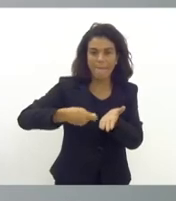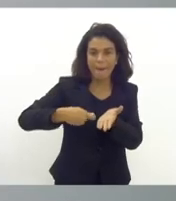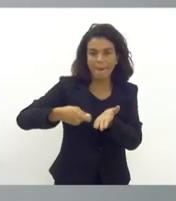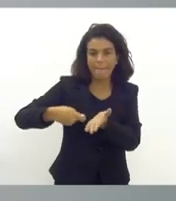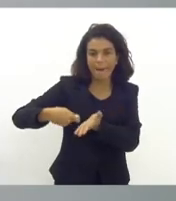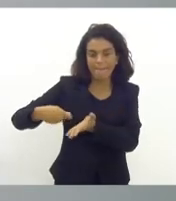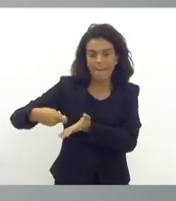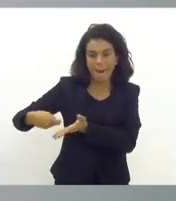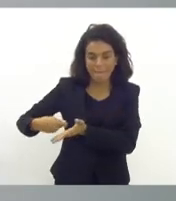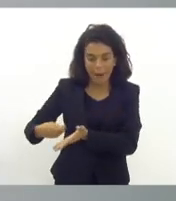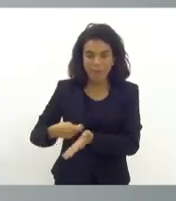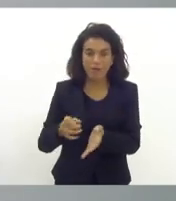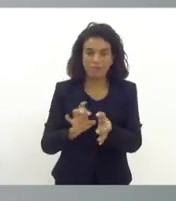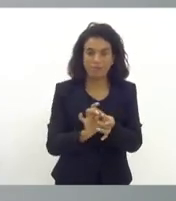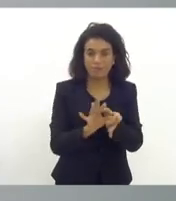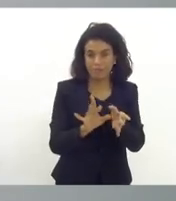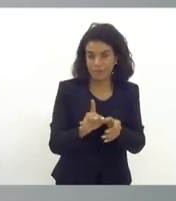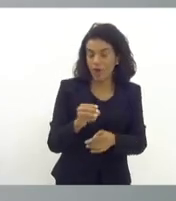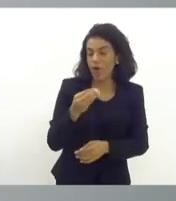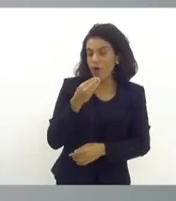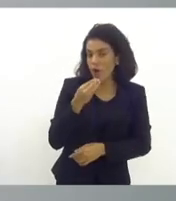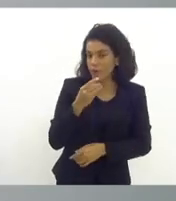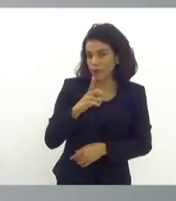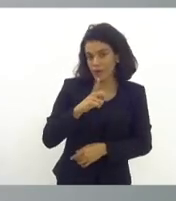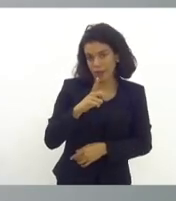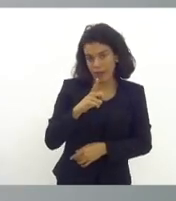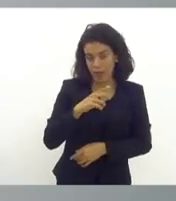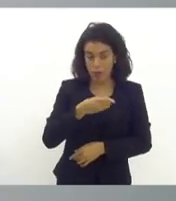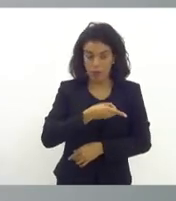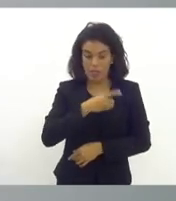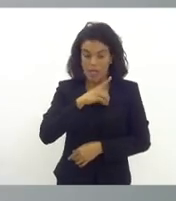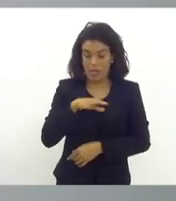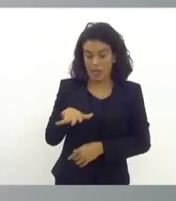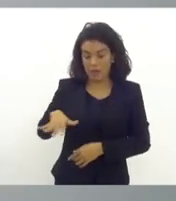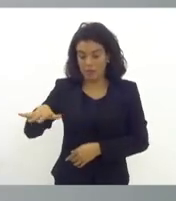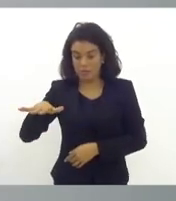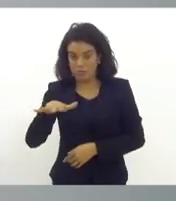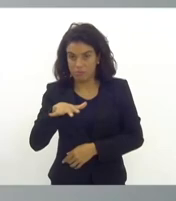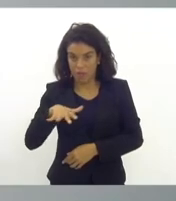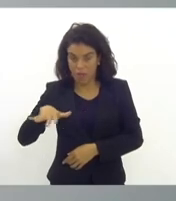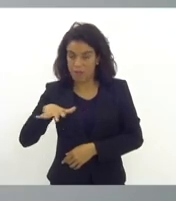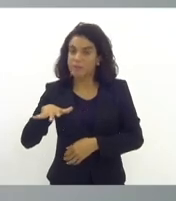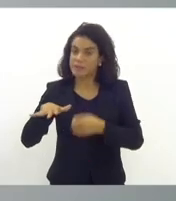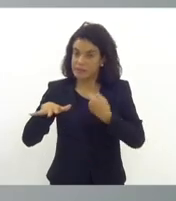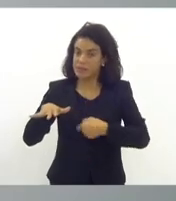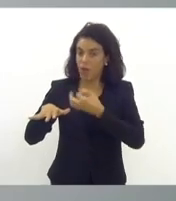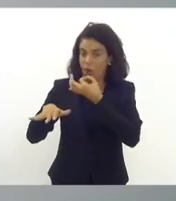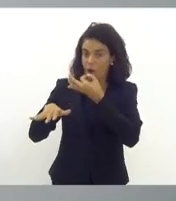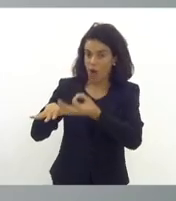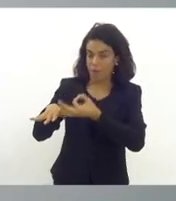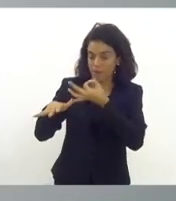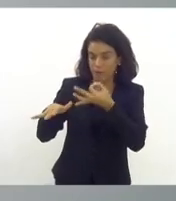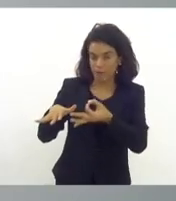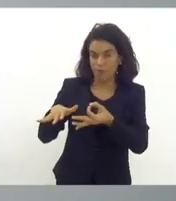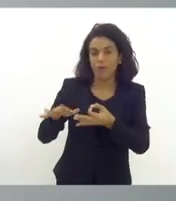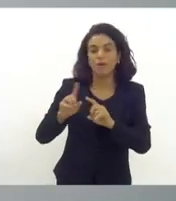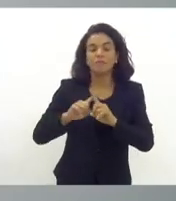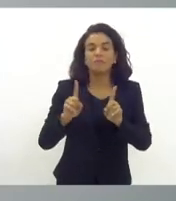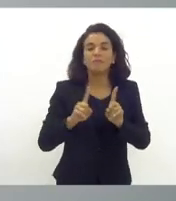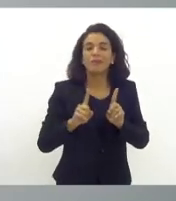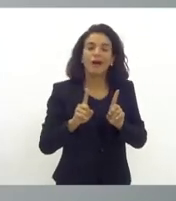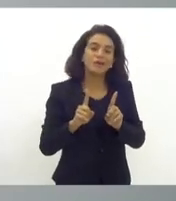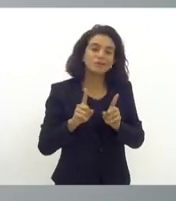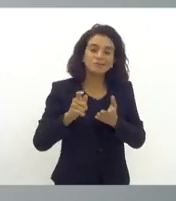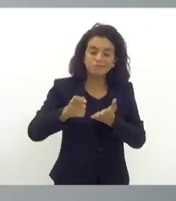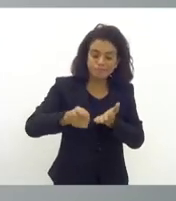esquecer da consulta da autoridade local né do Delegado local que ele tem também opinar sobre isso mas acaba que o deferimento fica